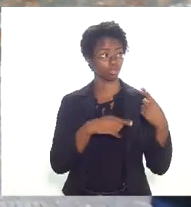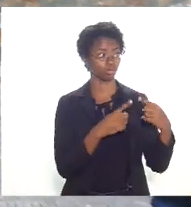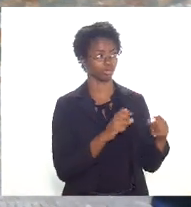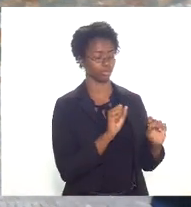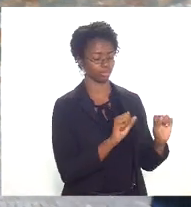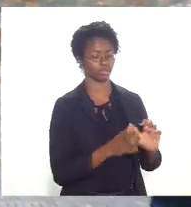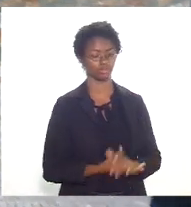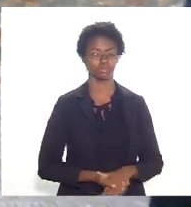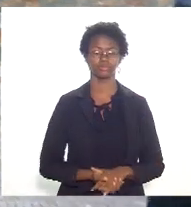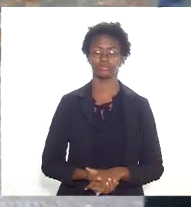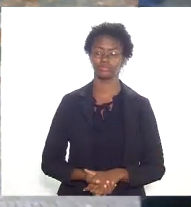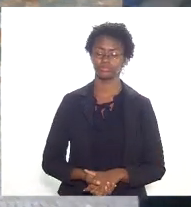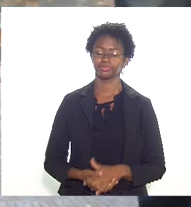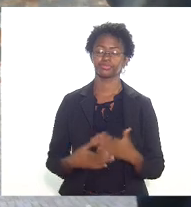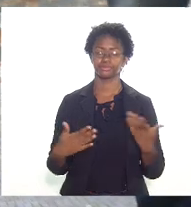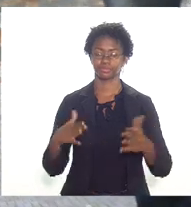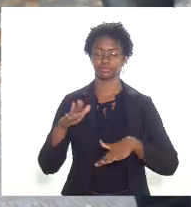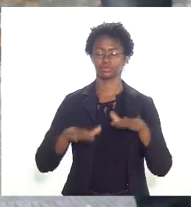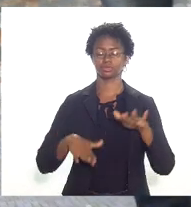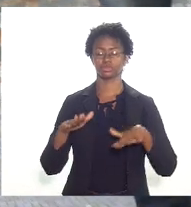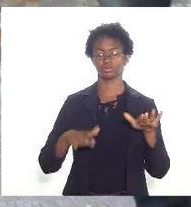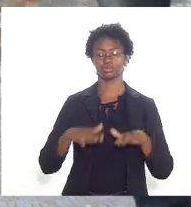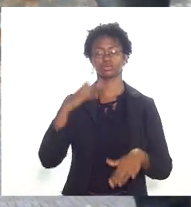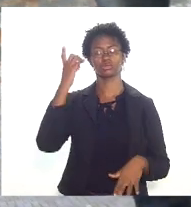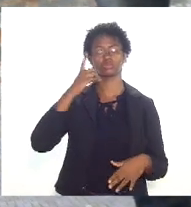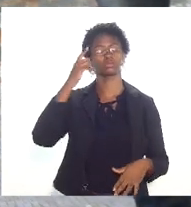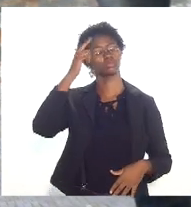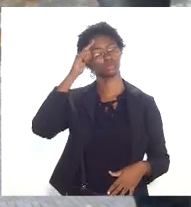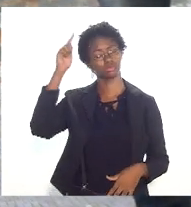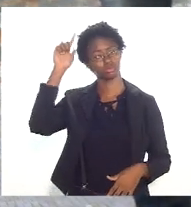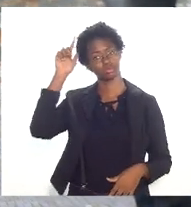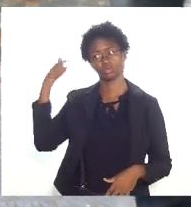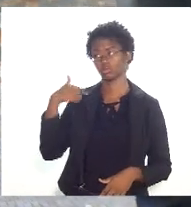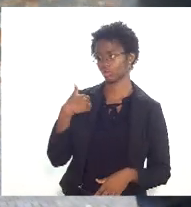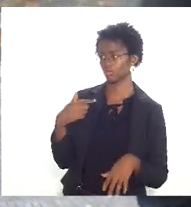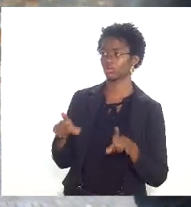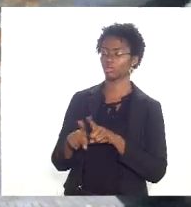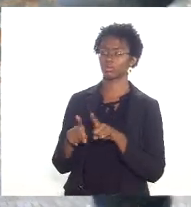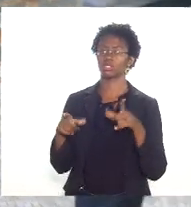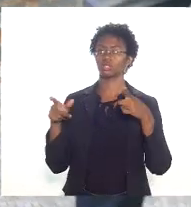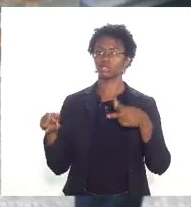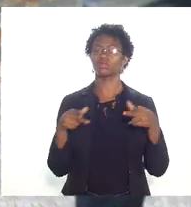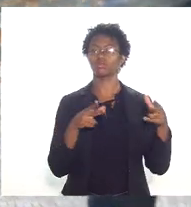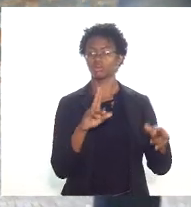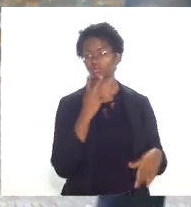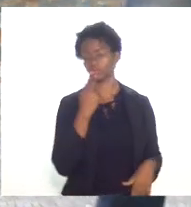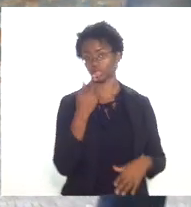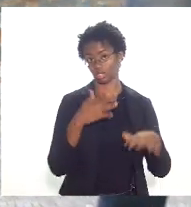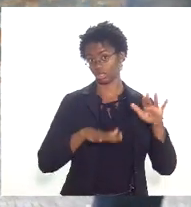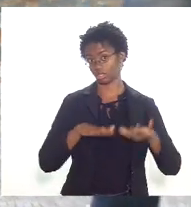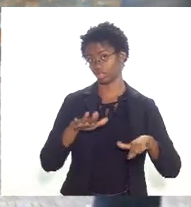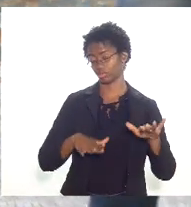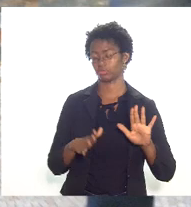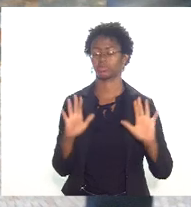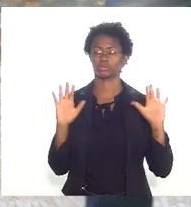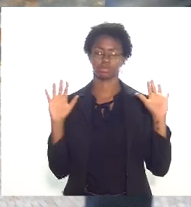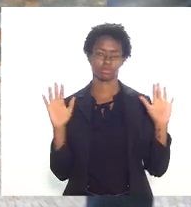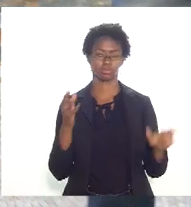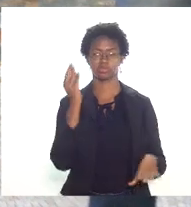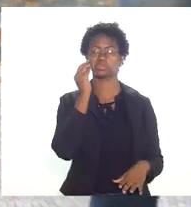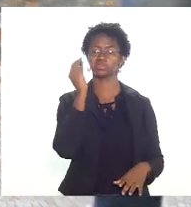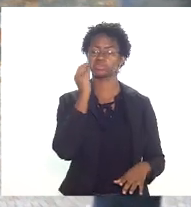o Deputado Luiz Paulo e eu temos a mesma questão de ordem eu vou aqui